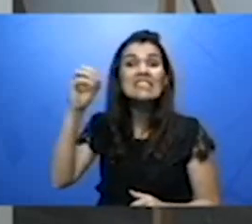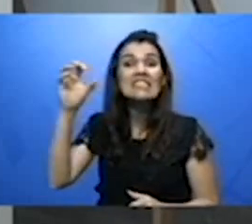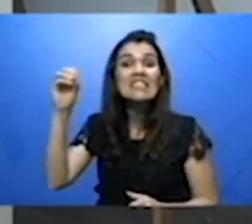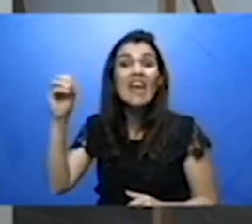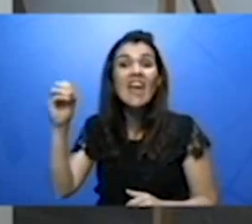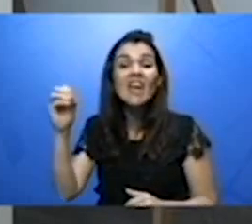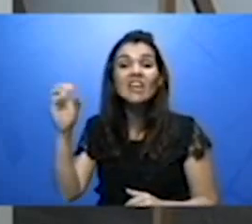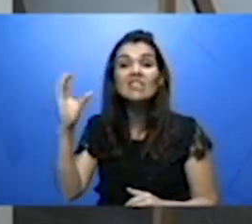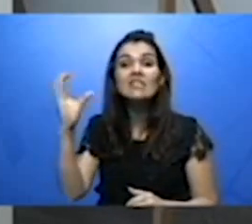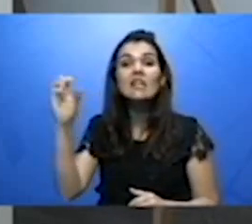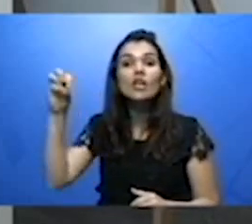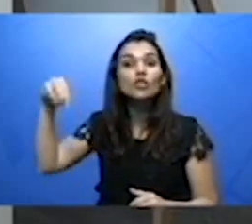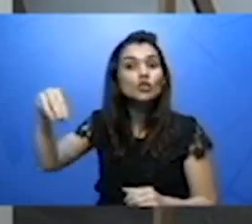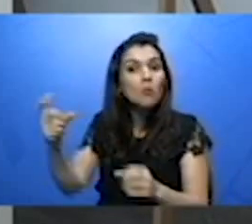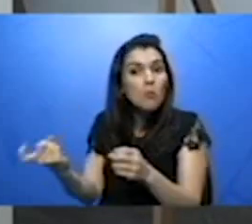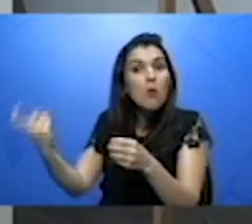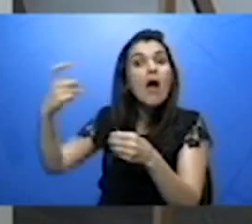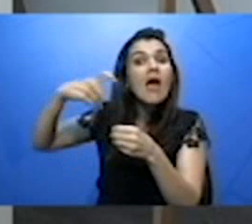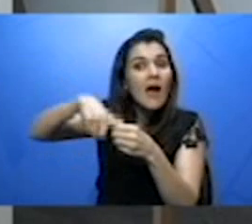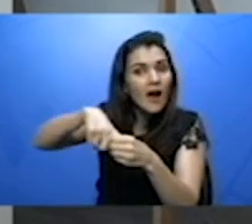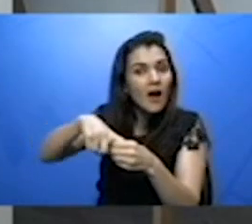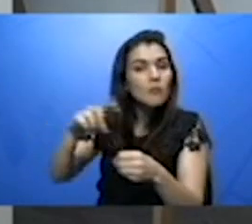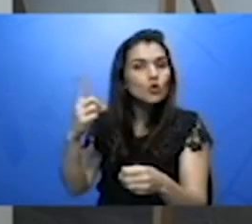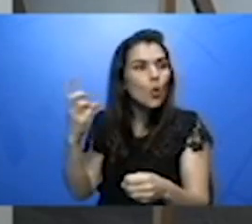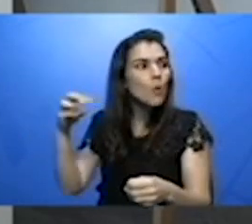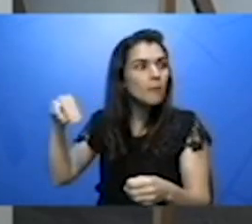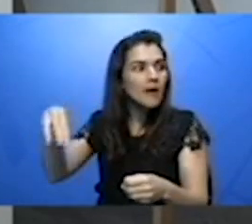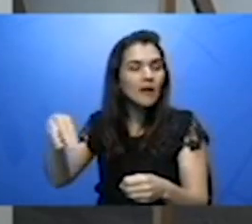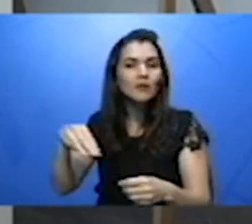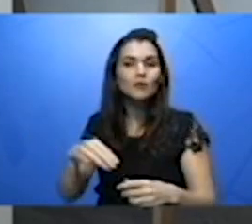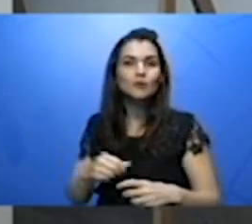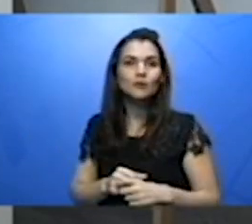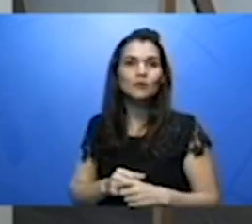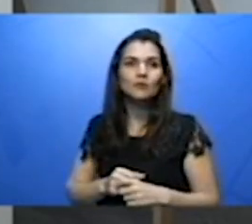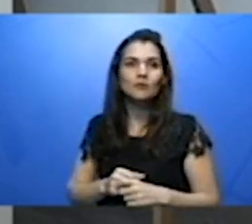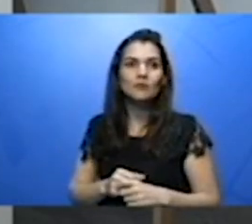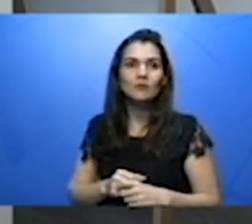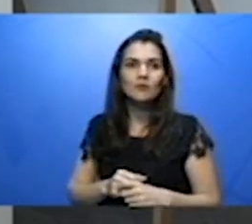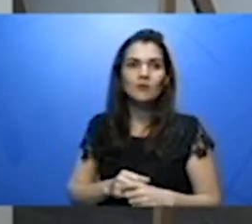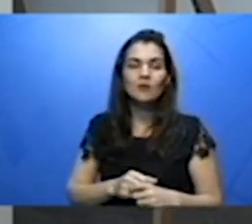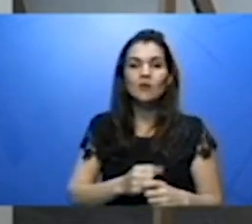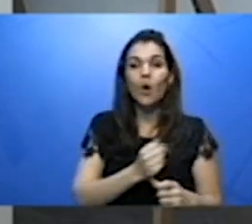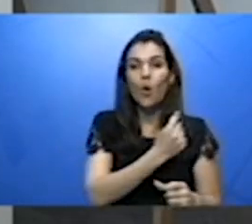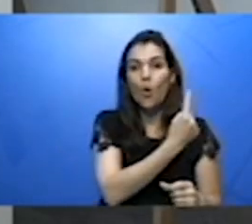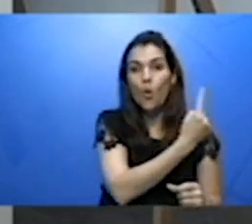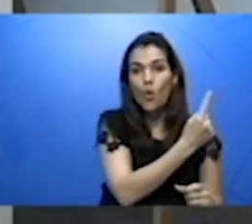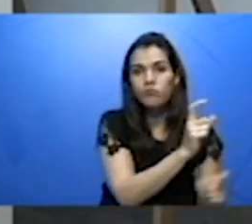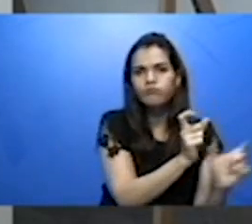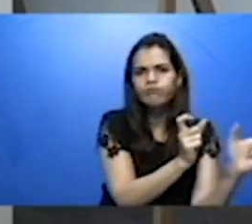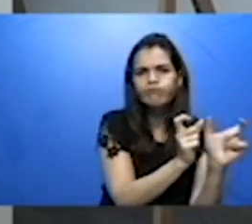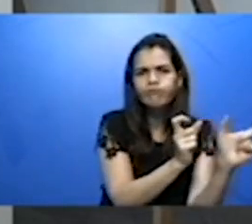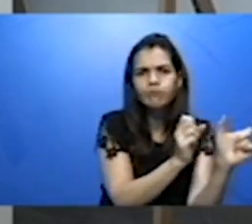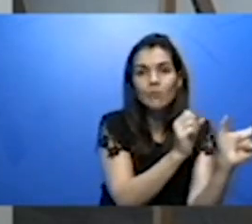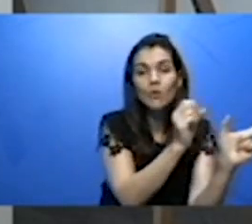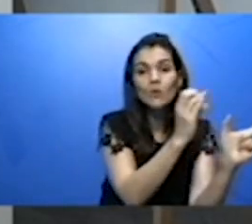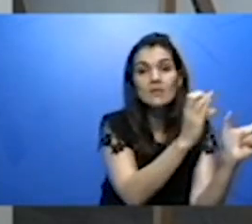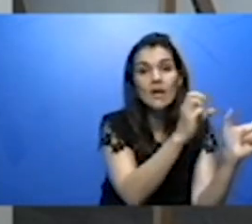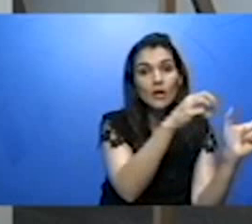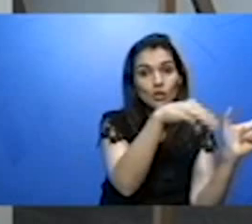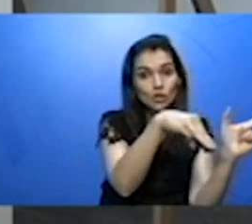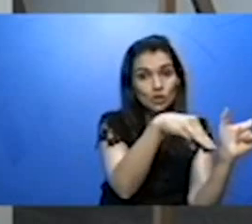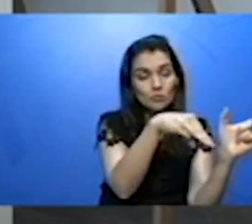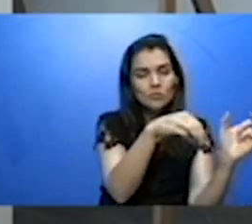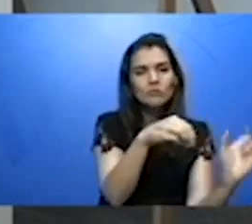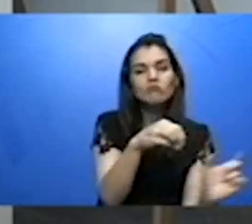centímetros essa medida que o do zero até chegar no 1 a 1 cm do até chegar no